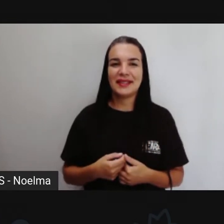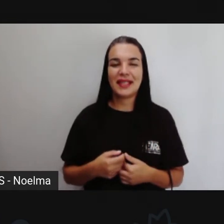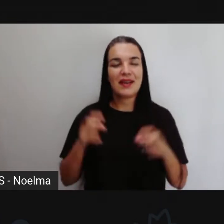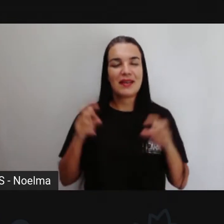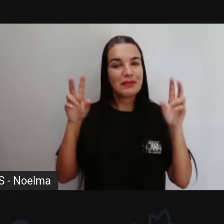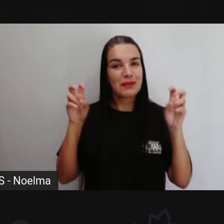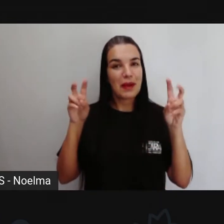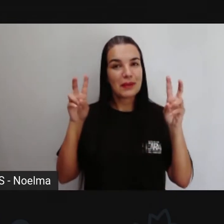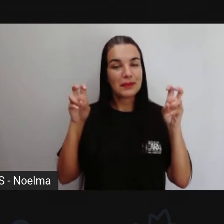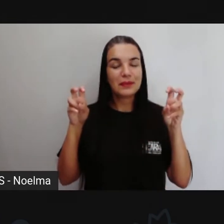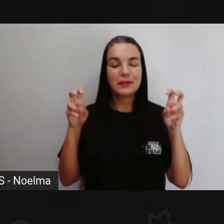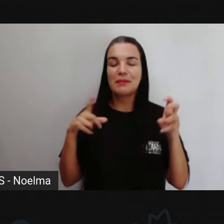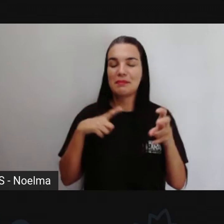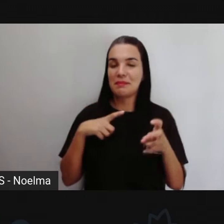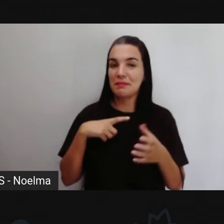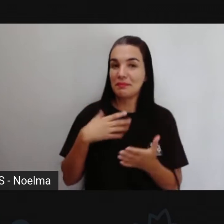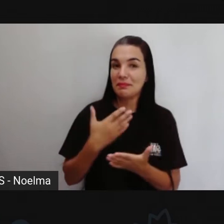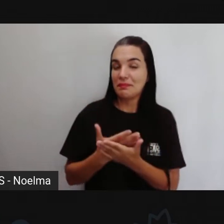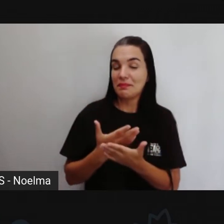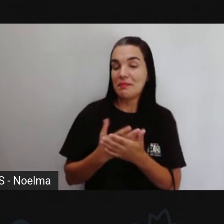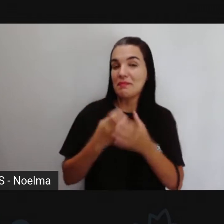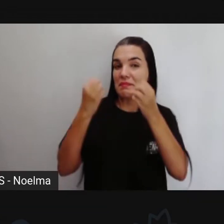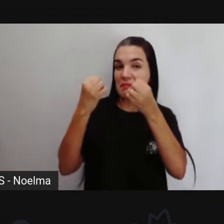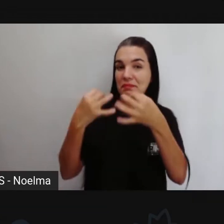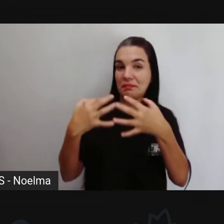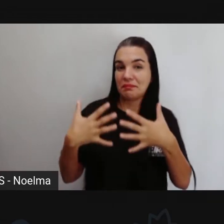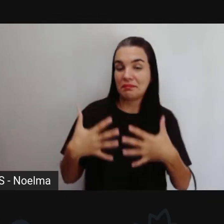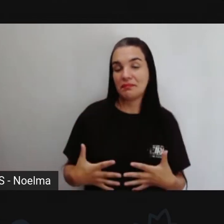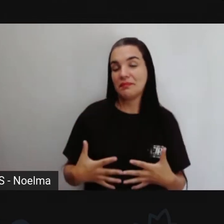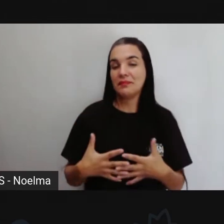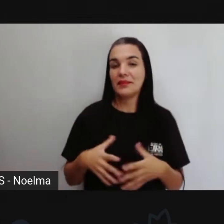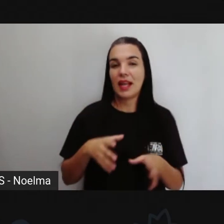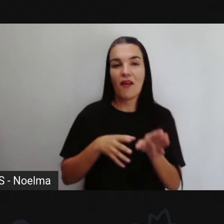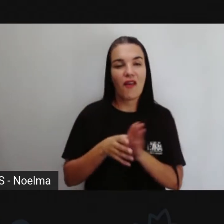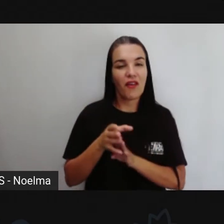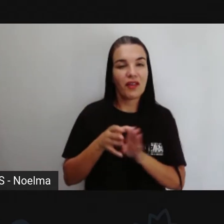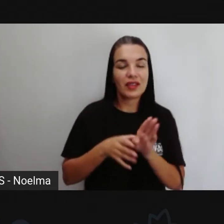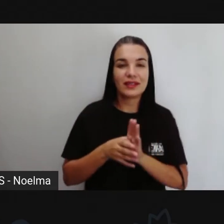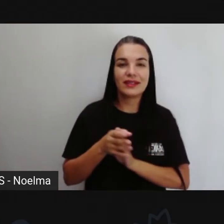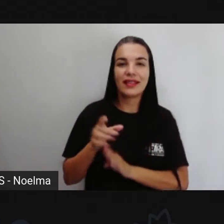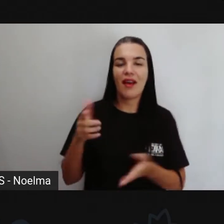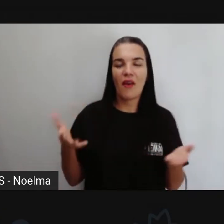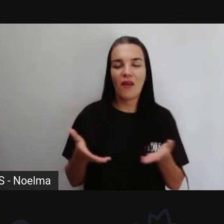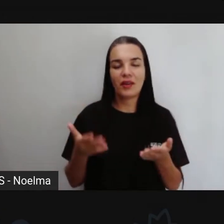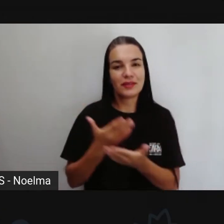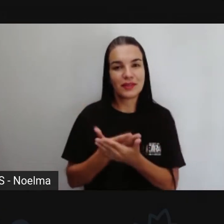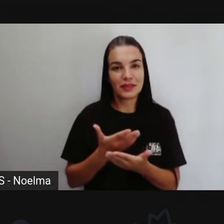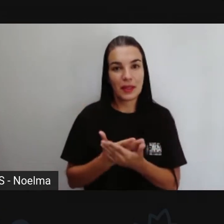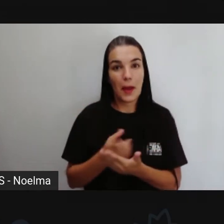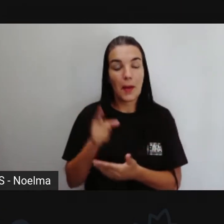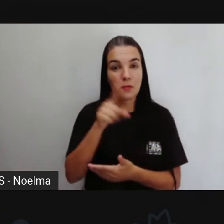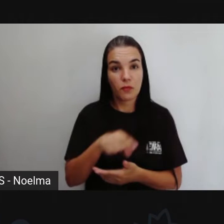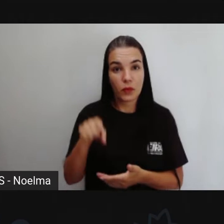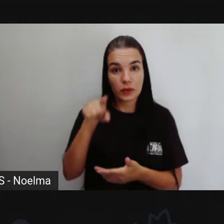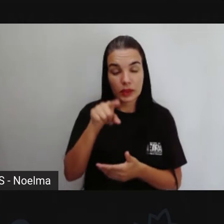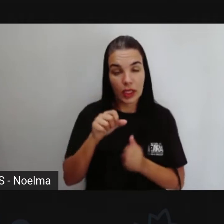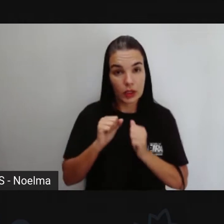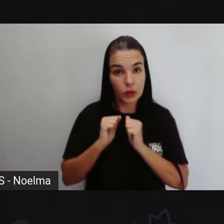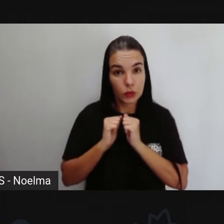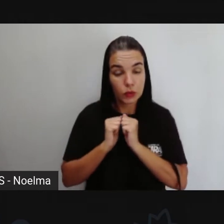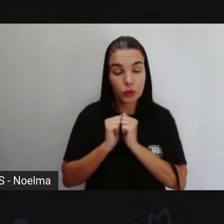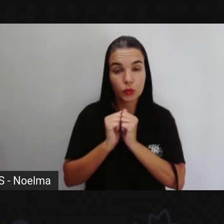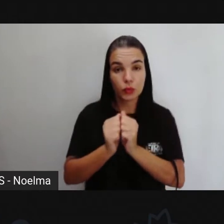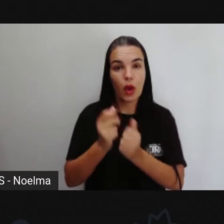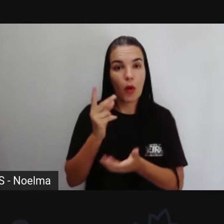assunto, o tema, né? As explicações, as orientações que nós vamos estudar hoje, para que você consiga